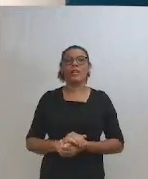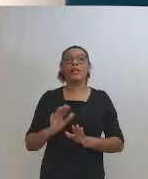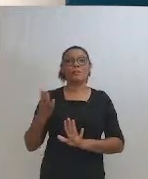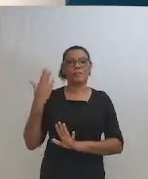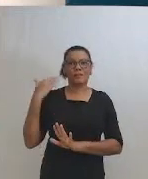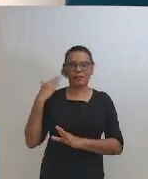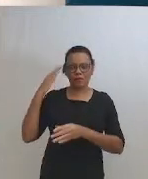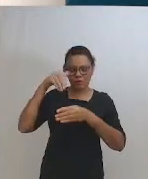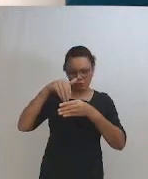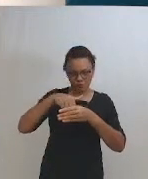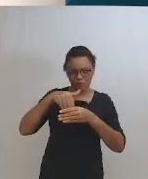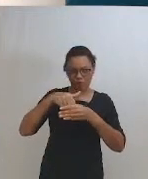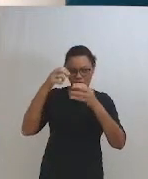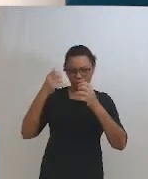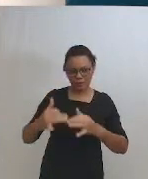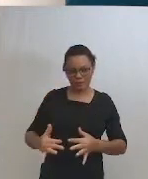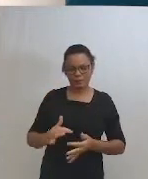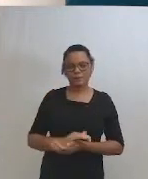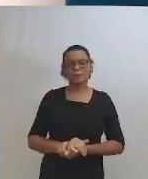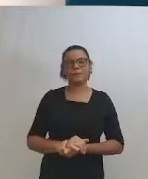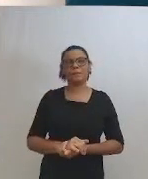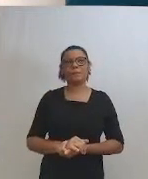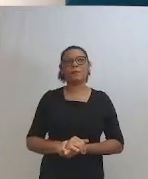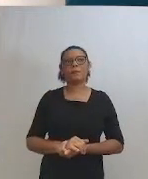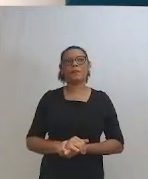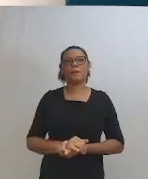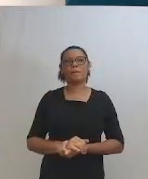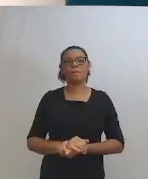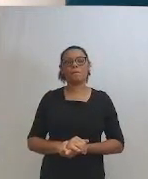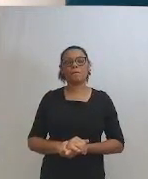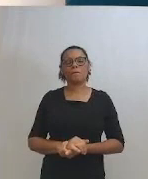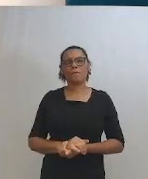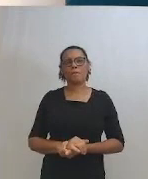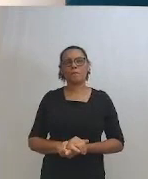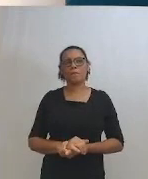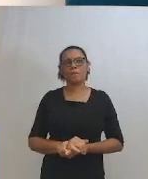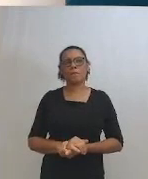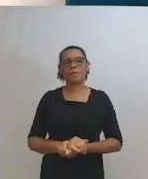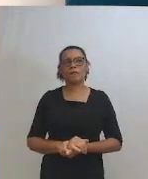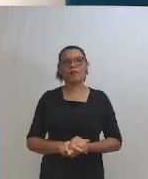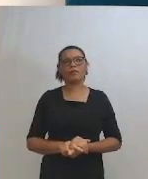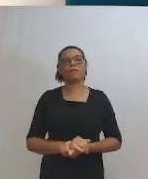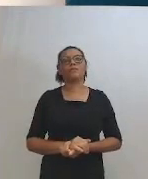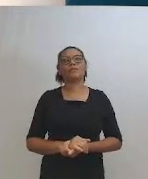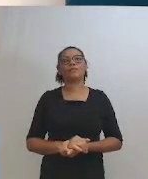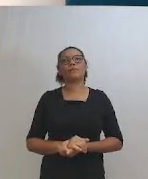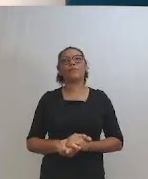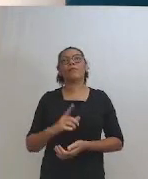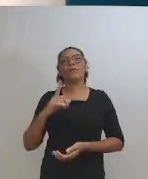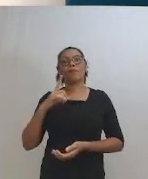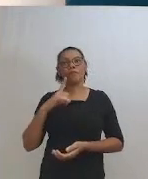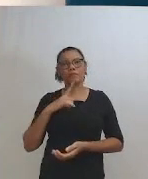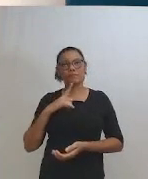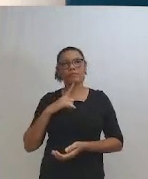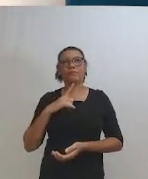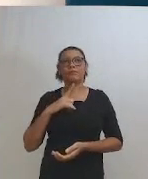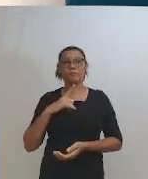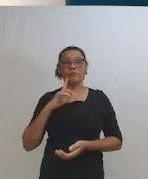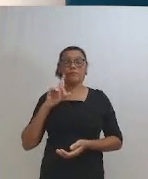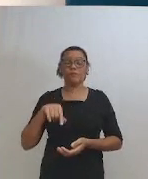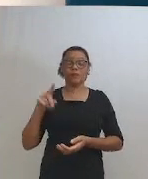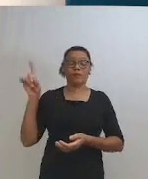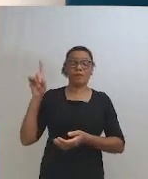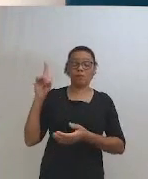que o provimento jurisdicional singular impugnado está amparado na jurisprudência firmada